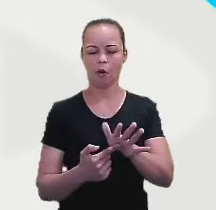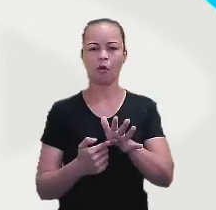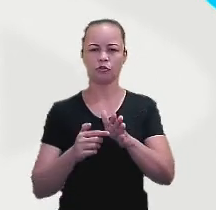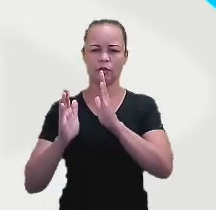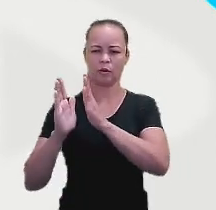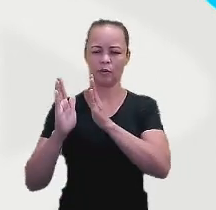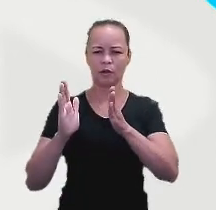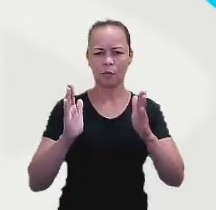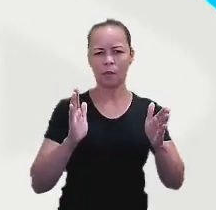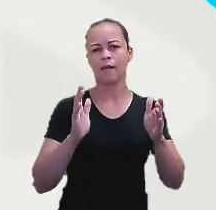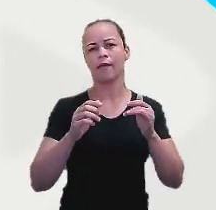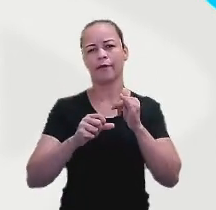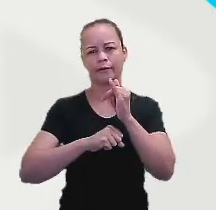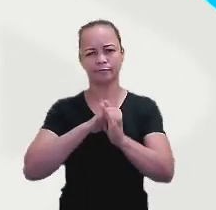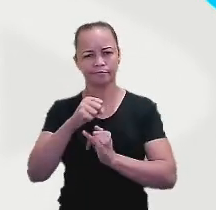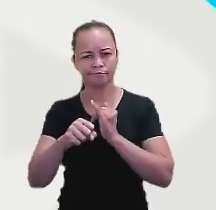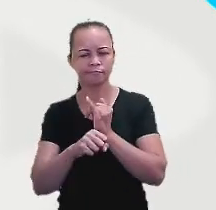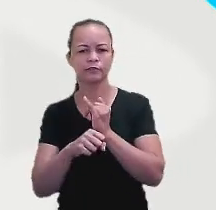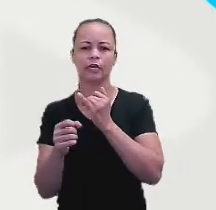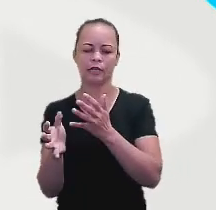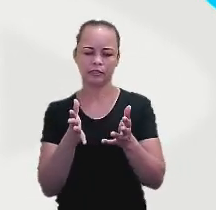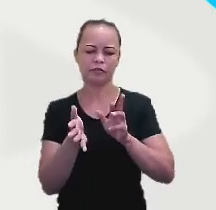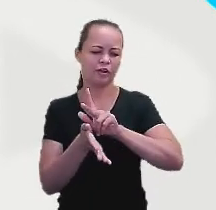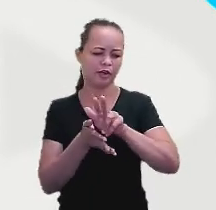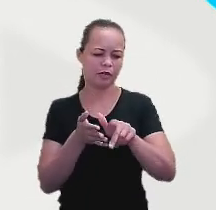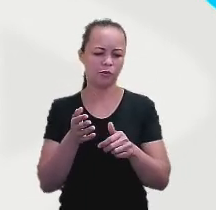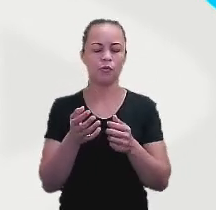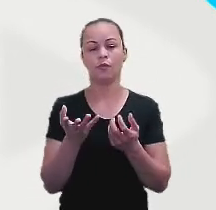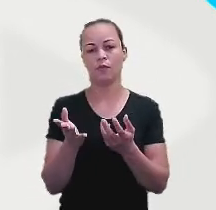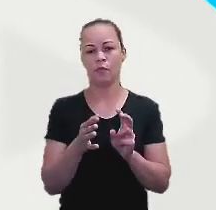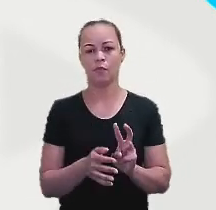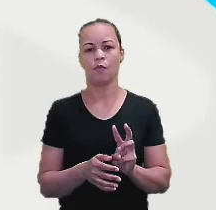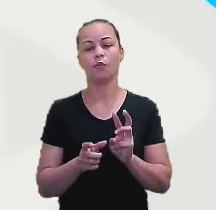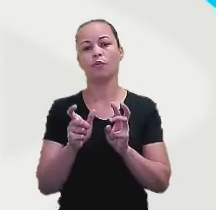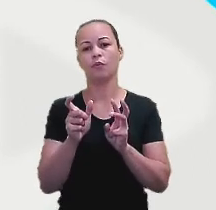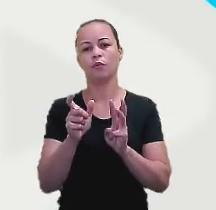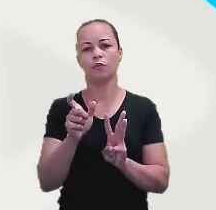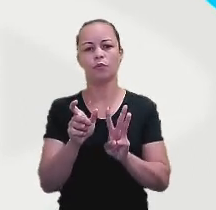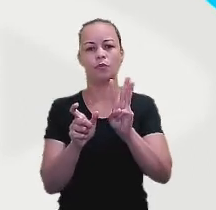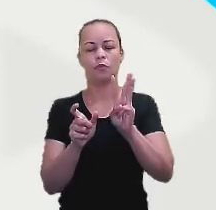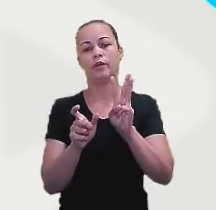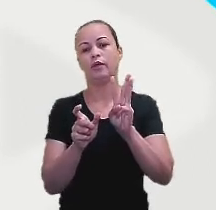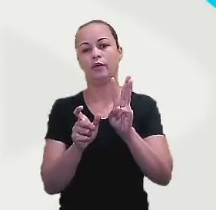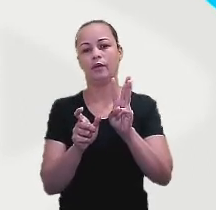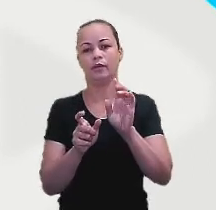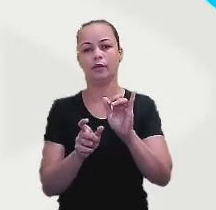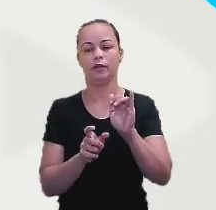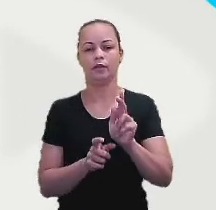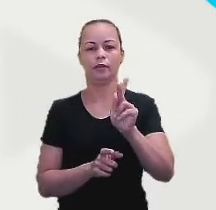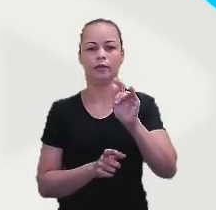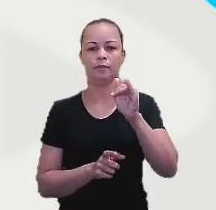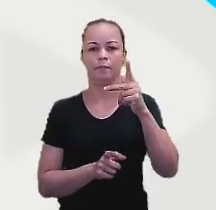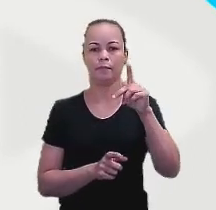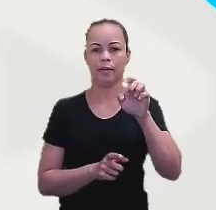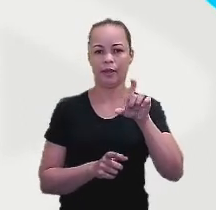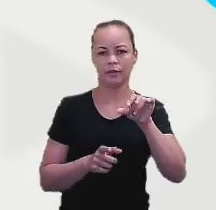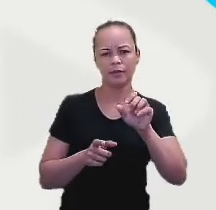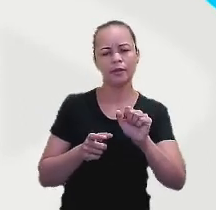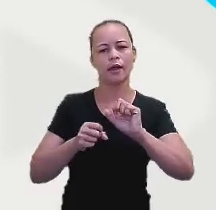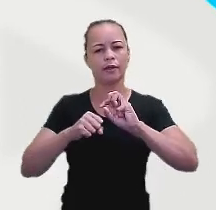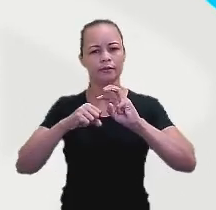algumas Wikipédias, aliás, dicionários, onde os verbetes estão presentes aí na